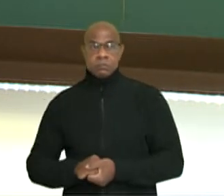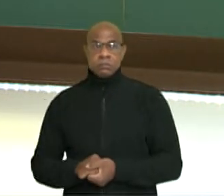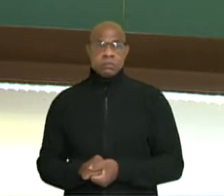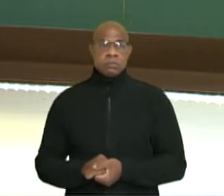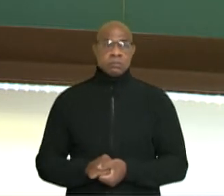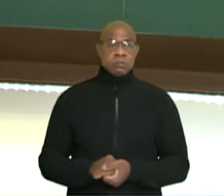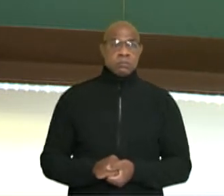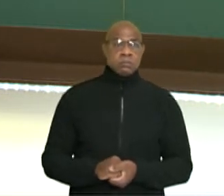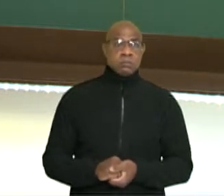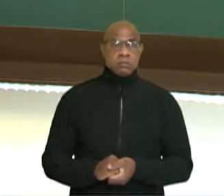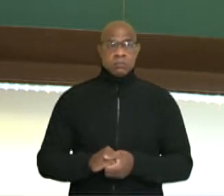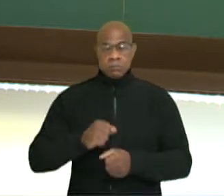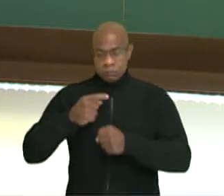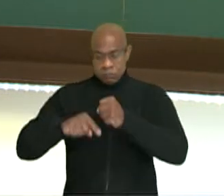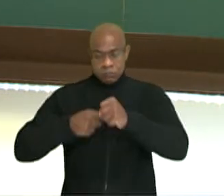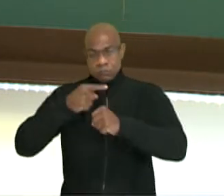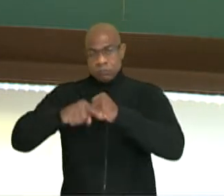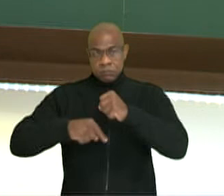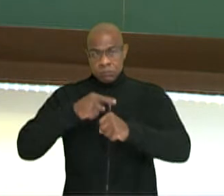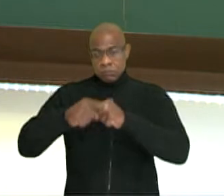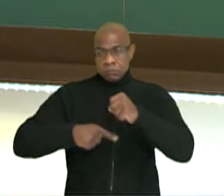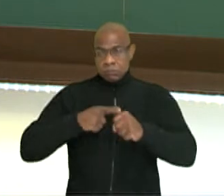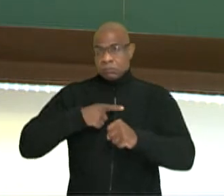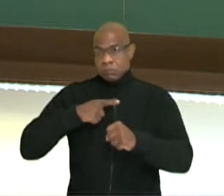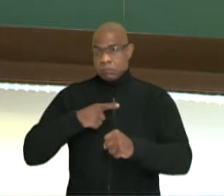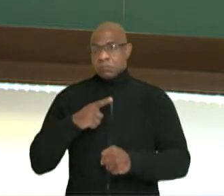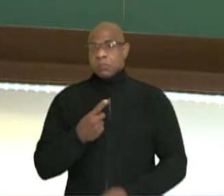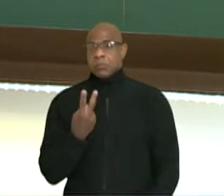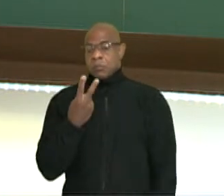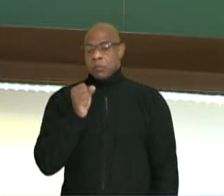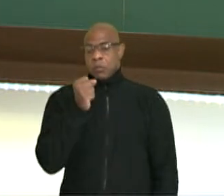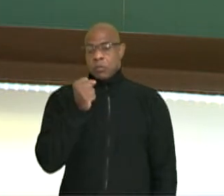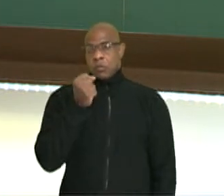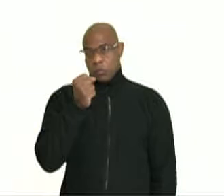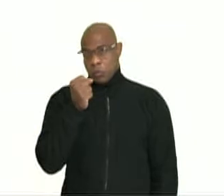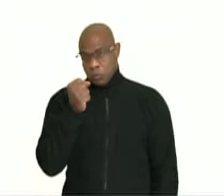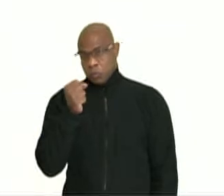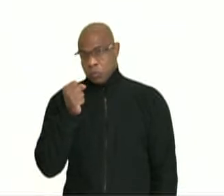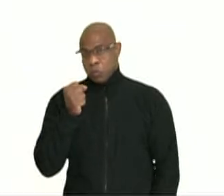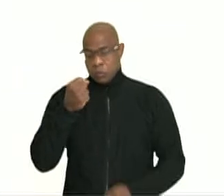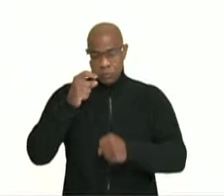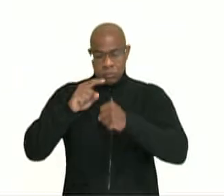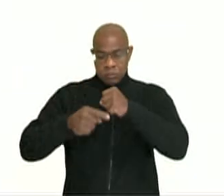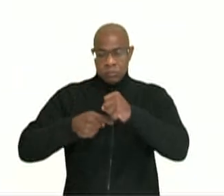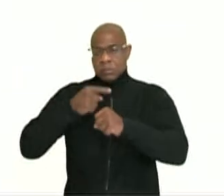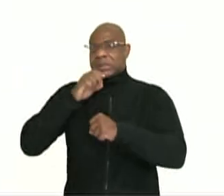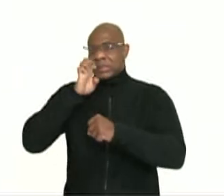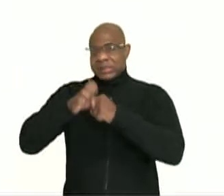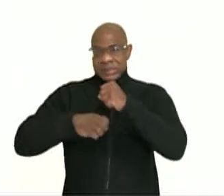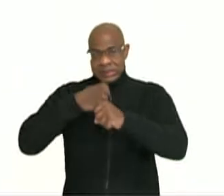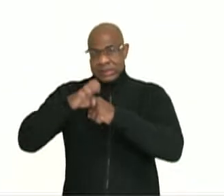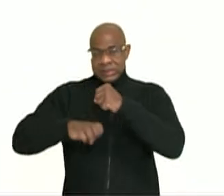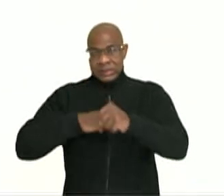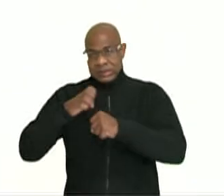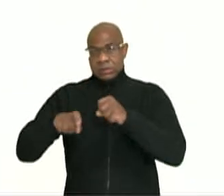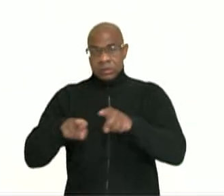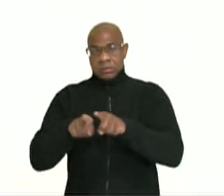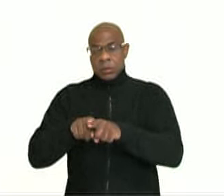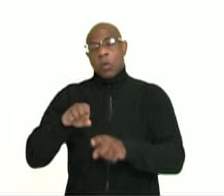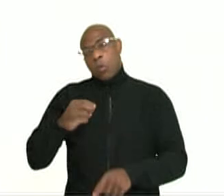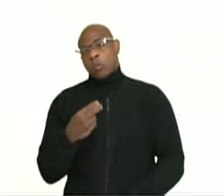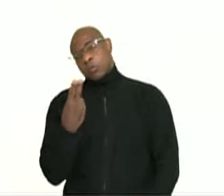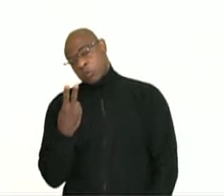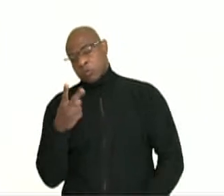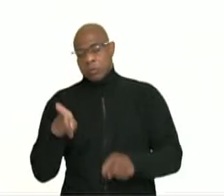adquire estabilidade quando possui 8 elétrons na camada eletrônica mais externa ou camada de valência, ou 2 elétrons quando